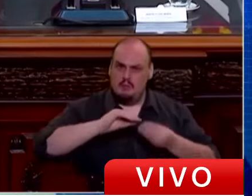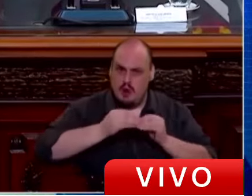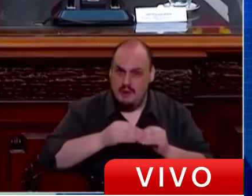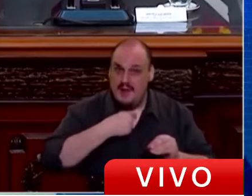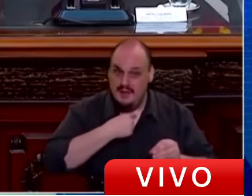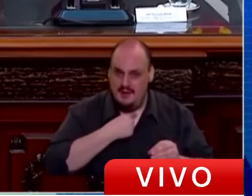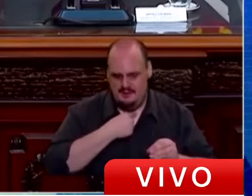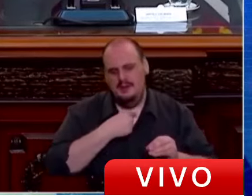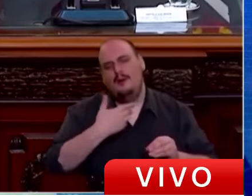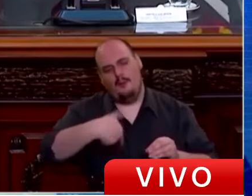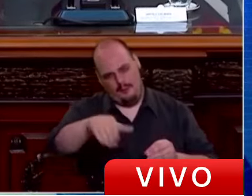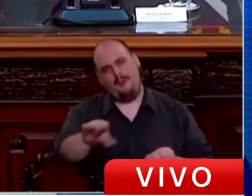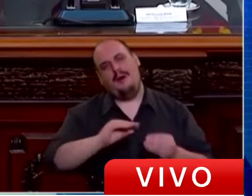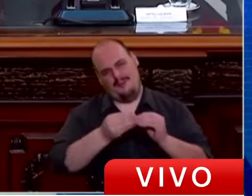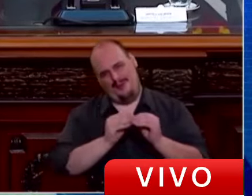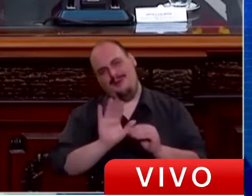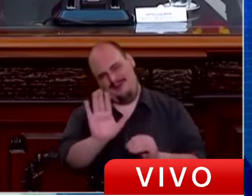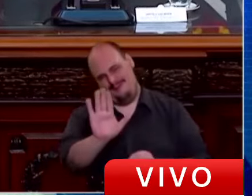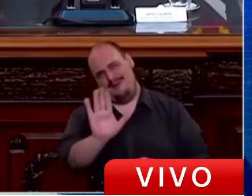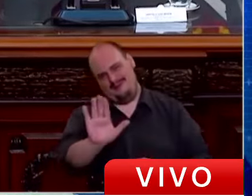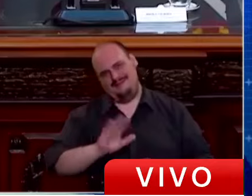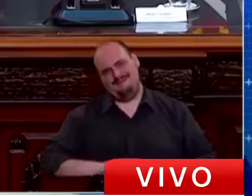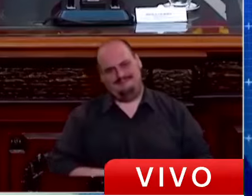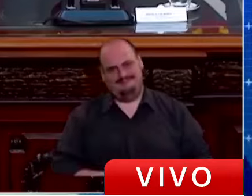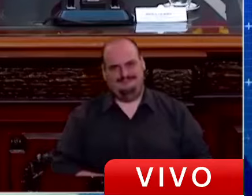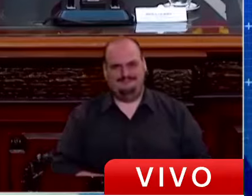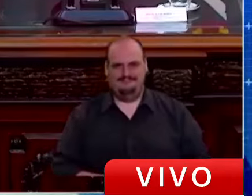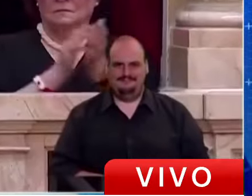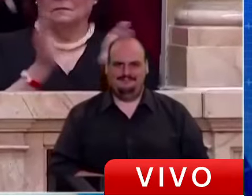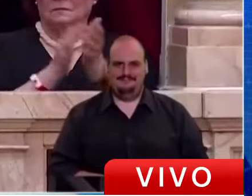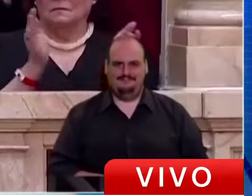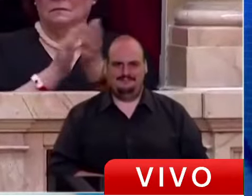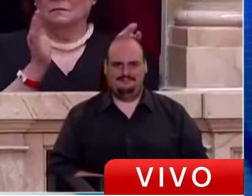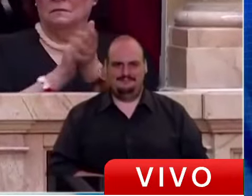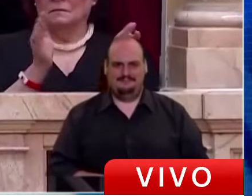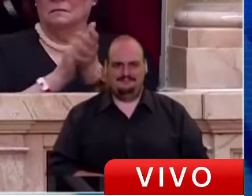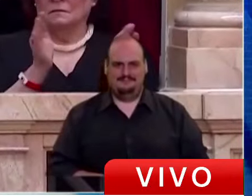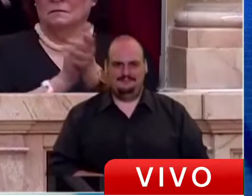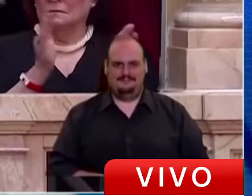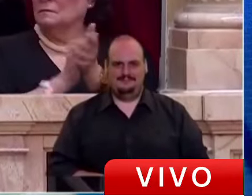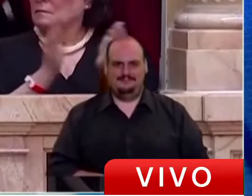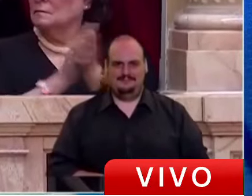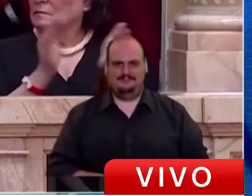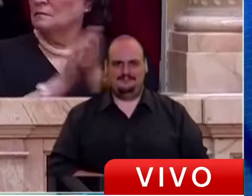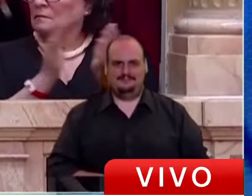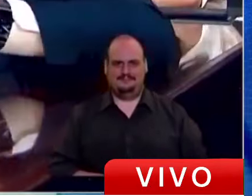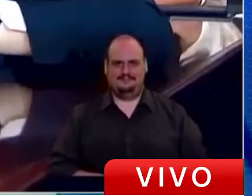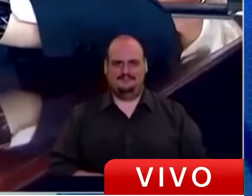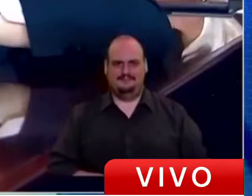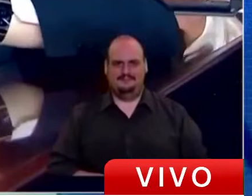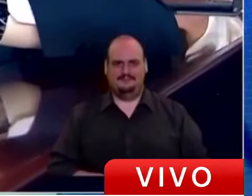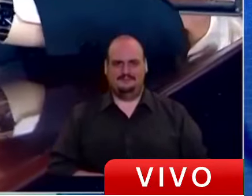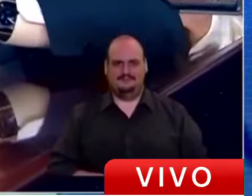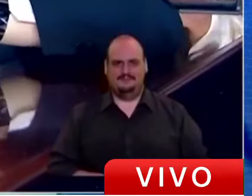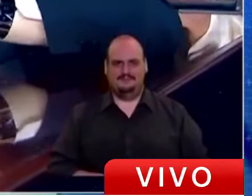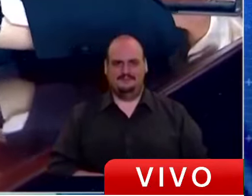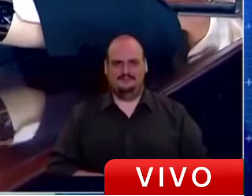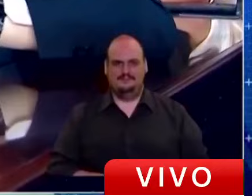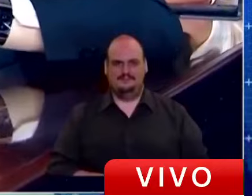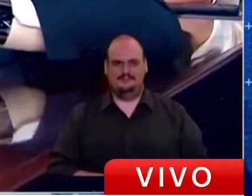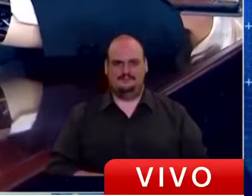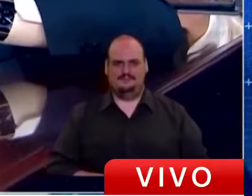em solo brasileiro isso poder até vai o governo brasileiro vai acompanhar a nossa diplomacia isso poder causar algum